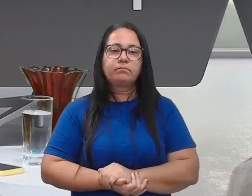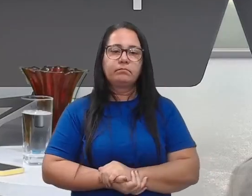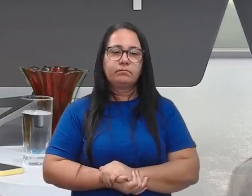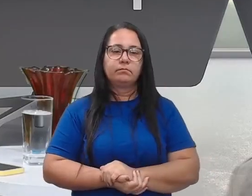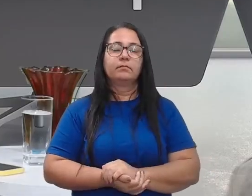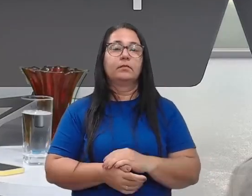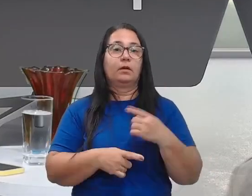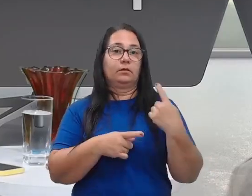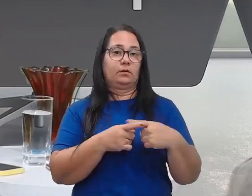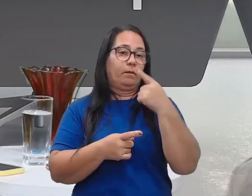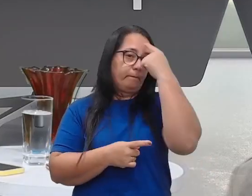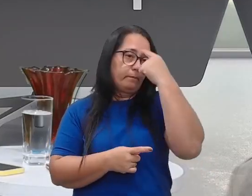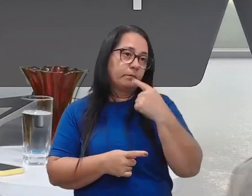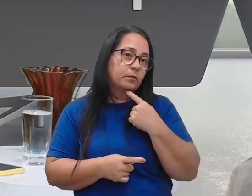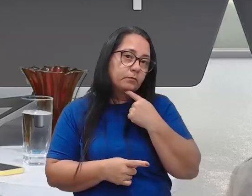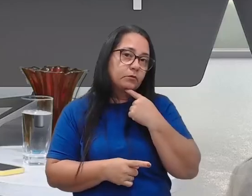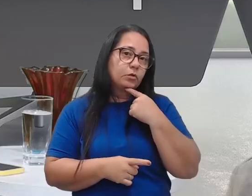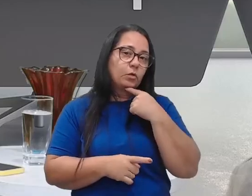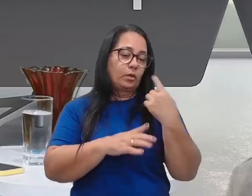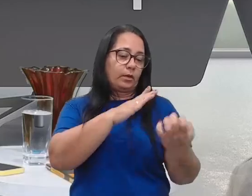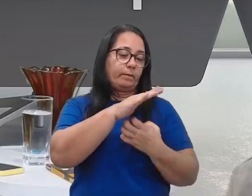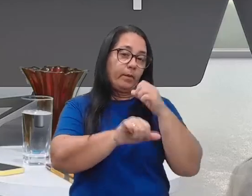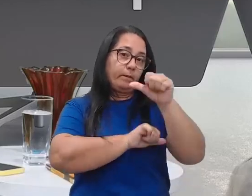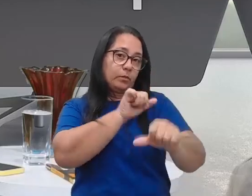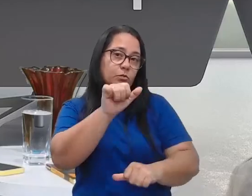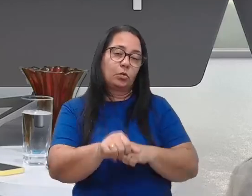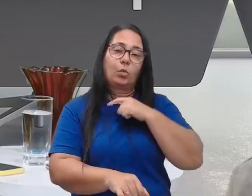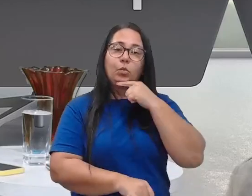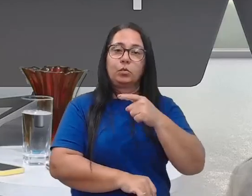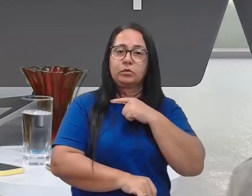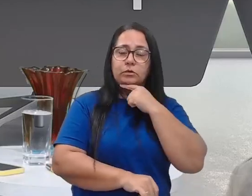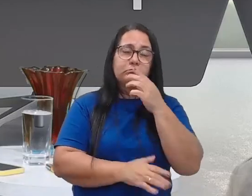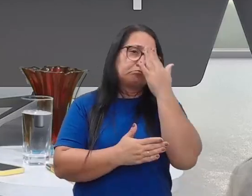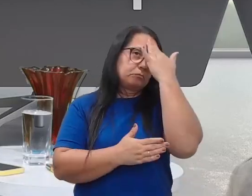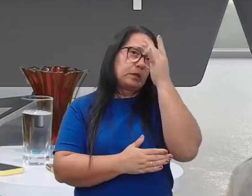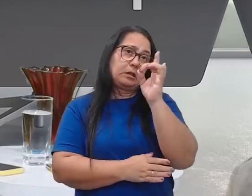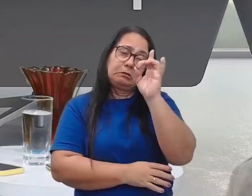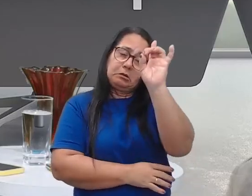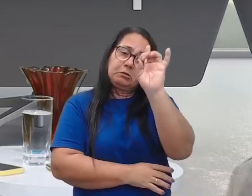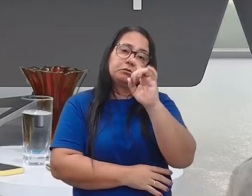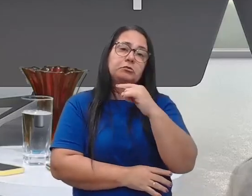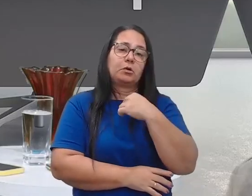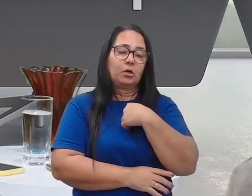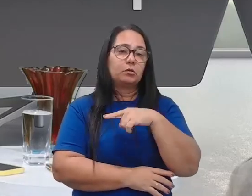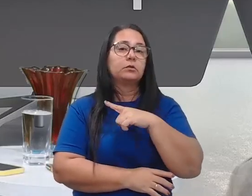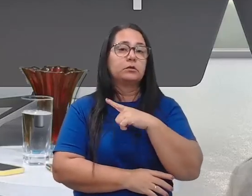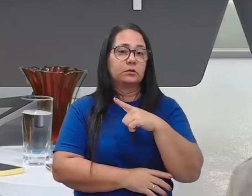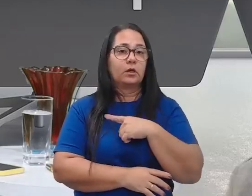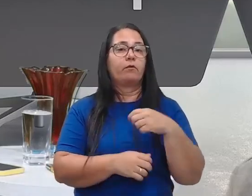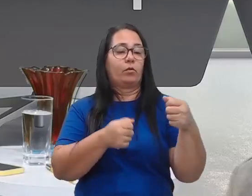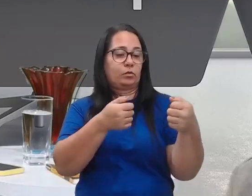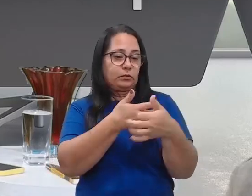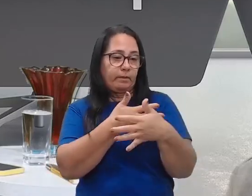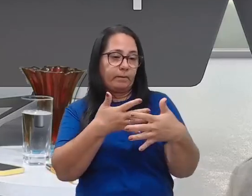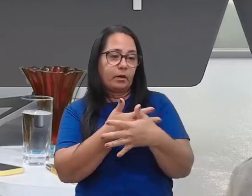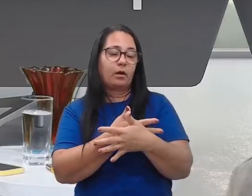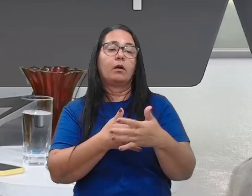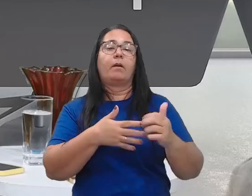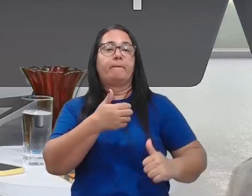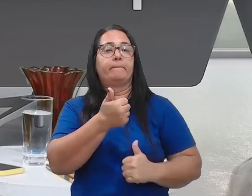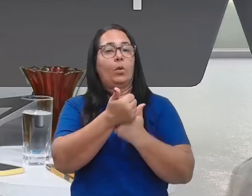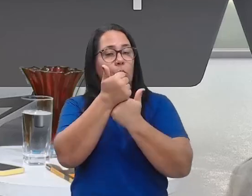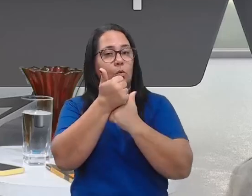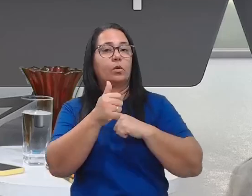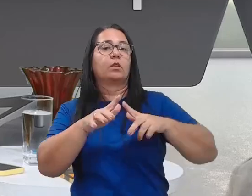do processo. Graças a Deus eu não tive uma que desistiu do processo, né? O Sebrae apoiou, a gente trouxe ferramentas para que essas